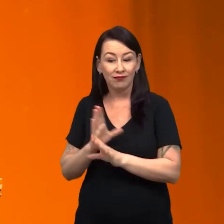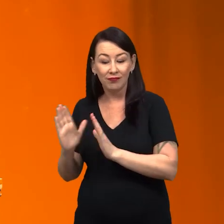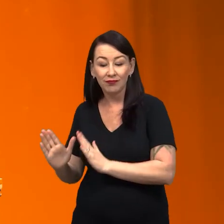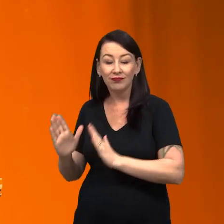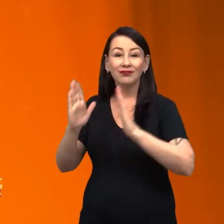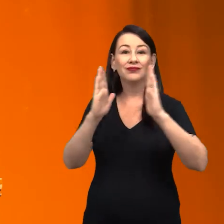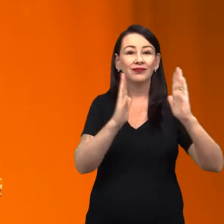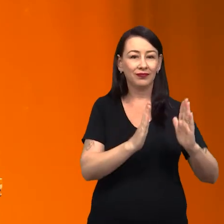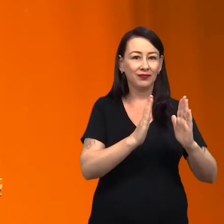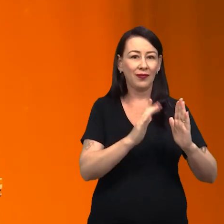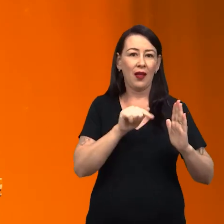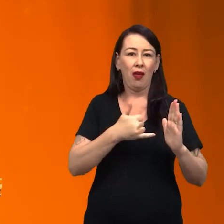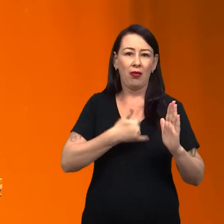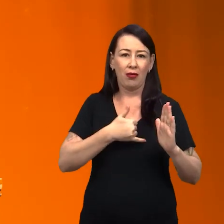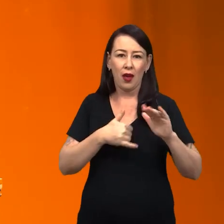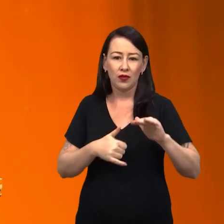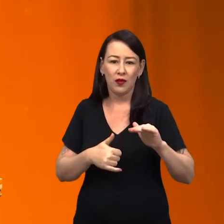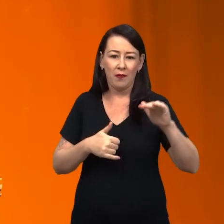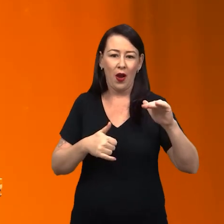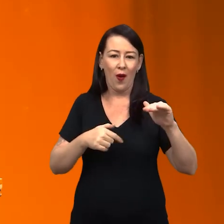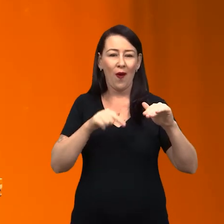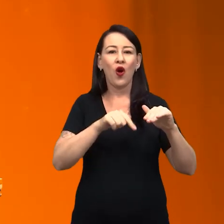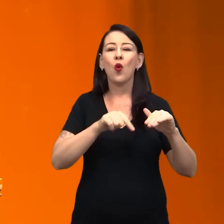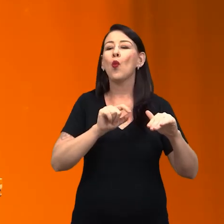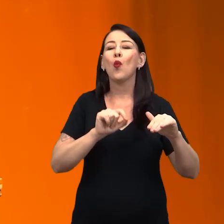chega num repertório que